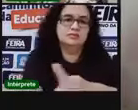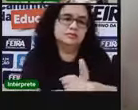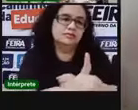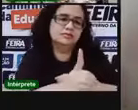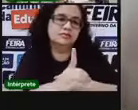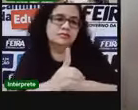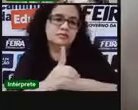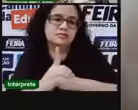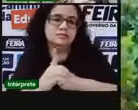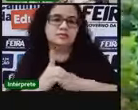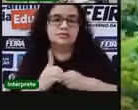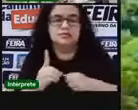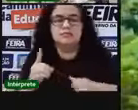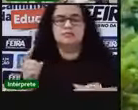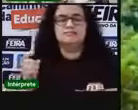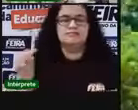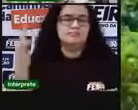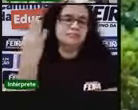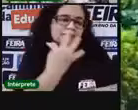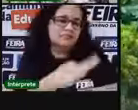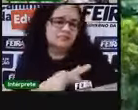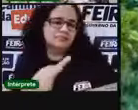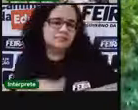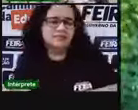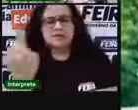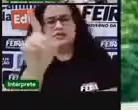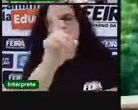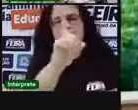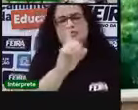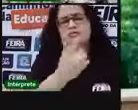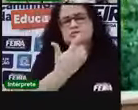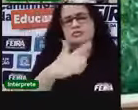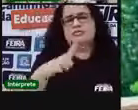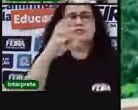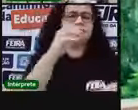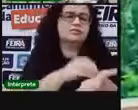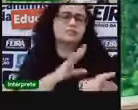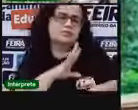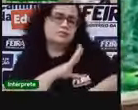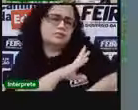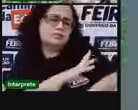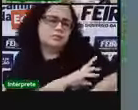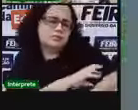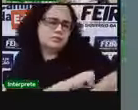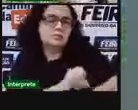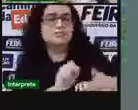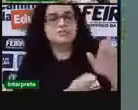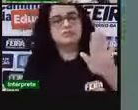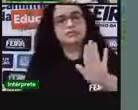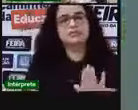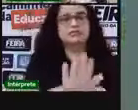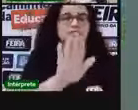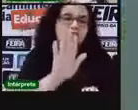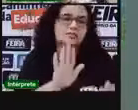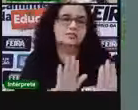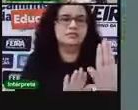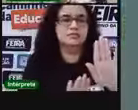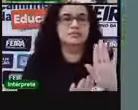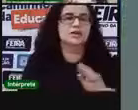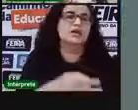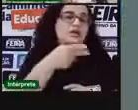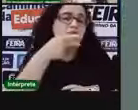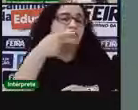Chega, chega de dor. Chega de falta de amor, quem ama tem que cuidar. Quem vive aqui um